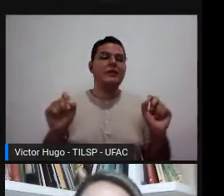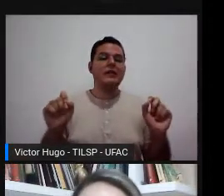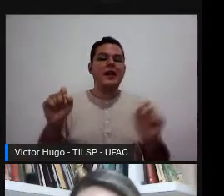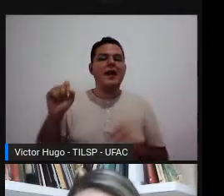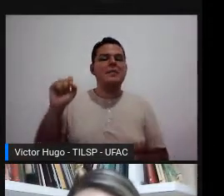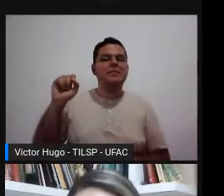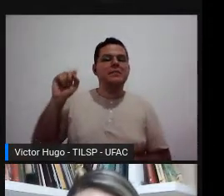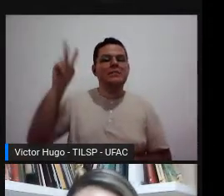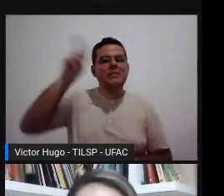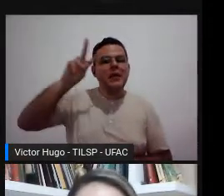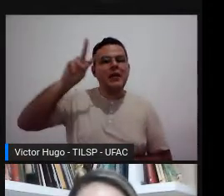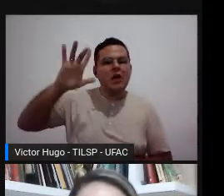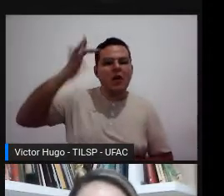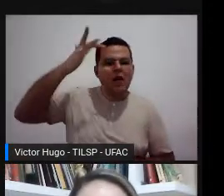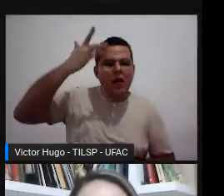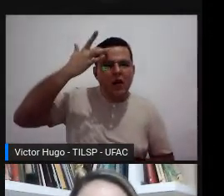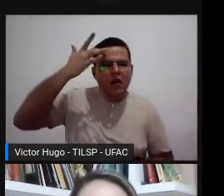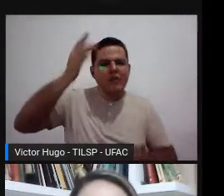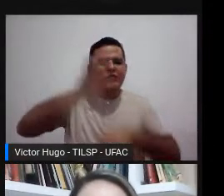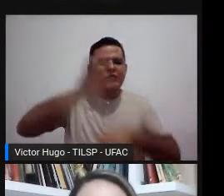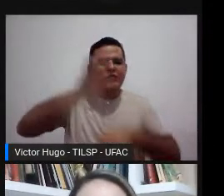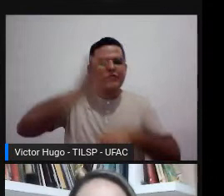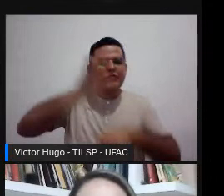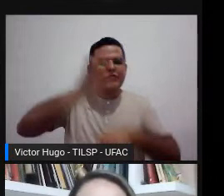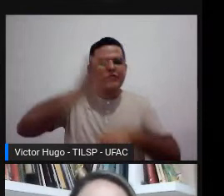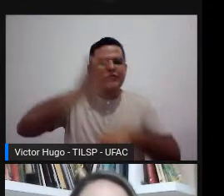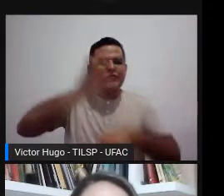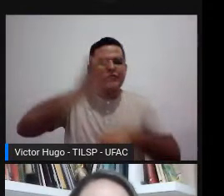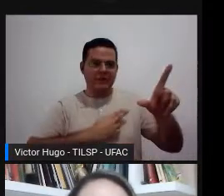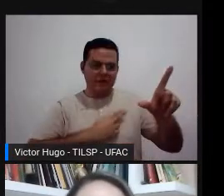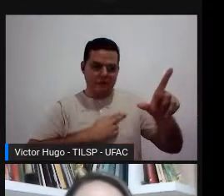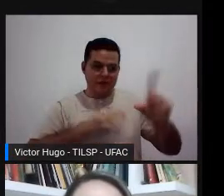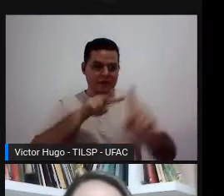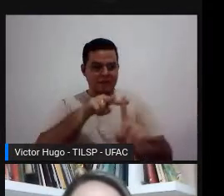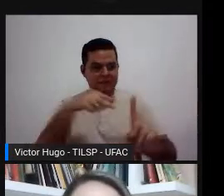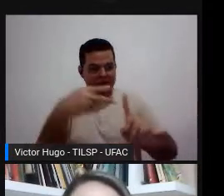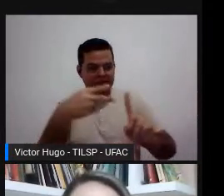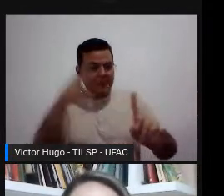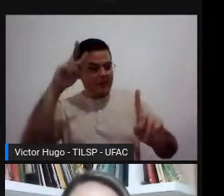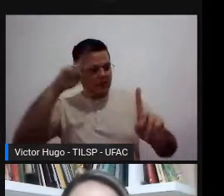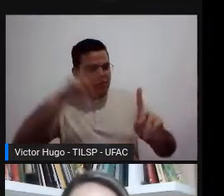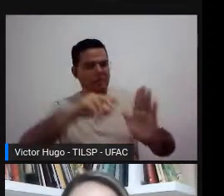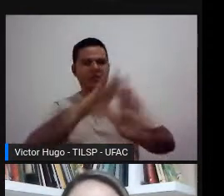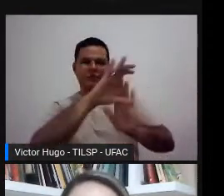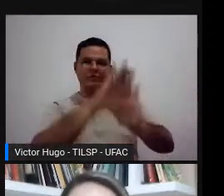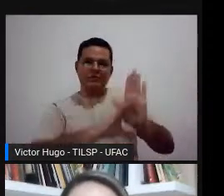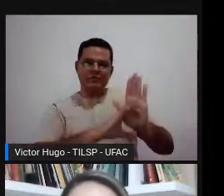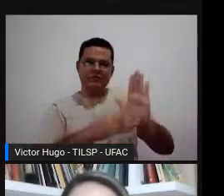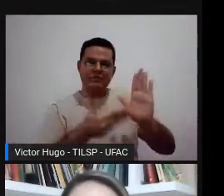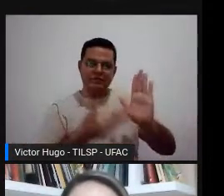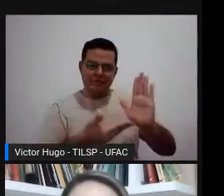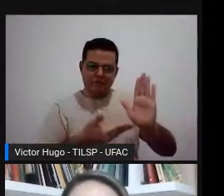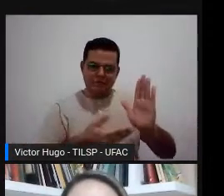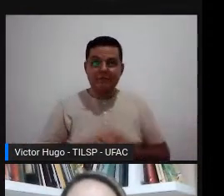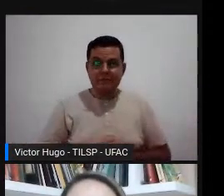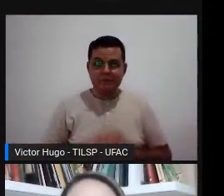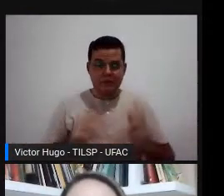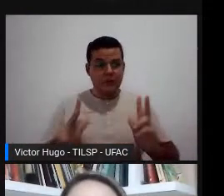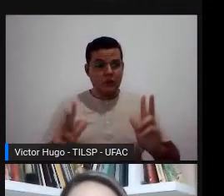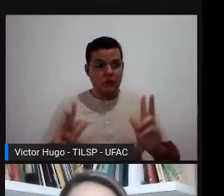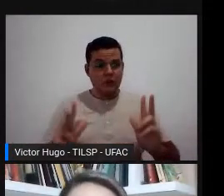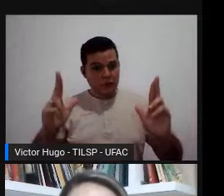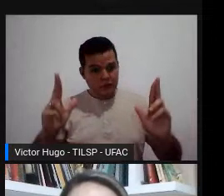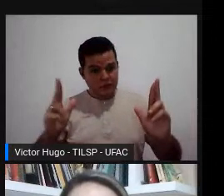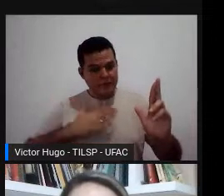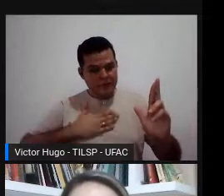UFAC pelo viés da história do currículo. É um recorte da minha tese de doutorado que foi feita